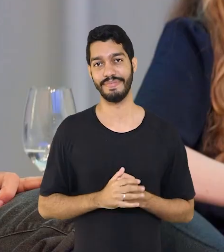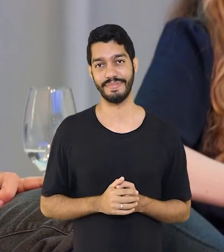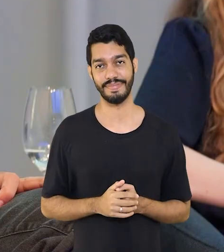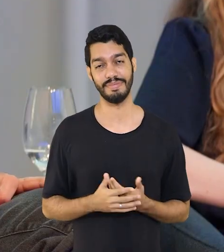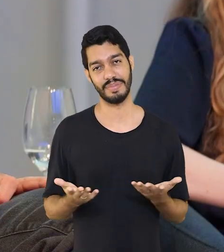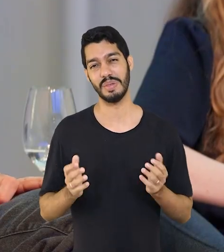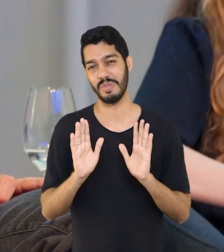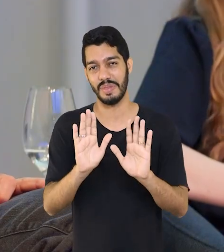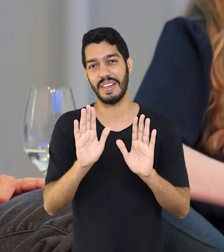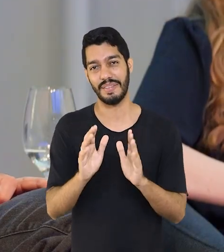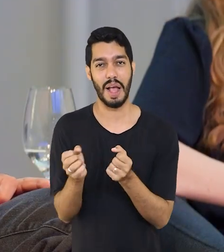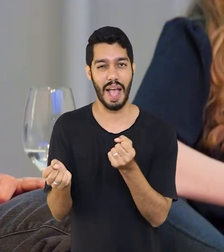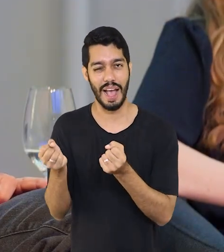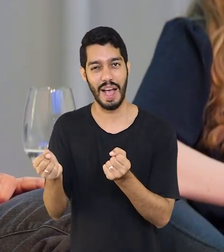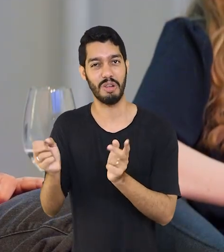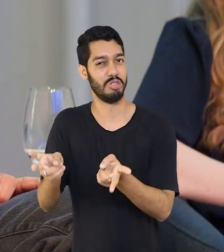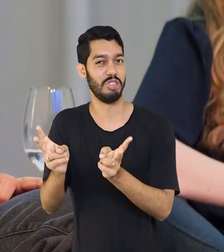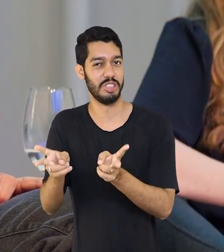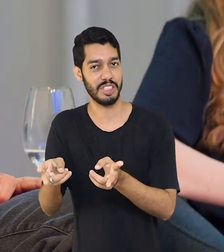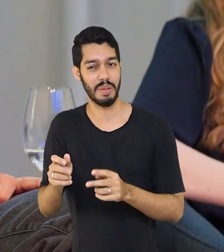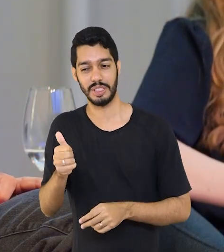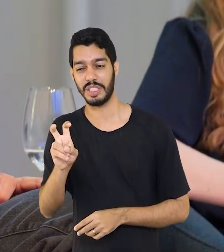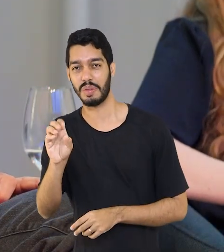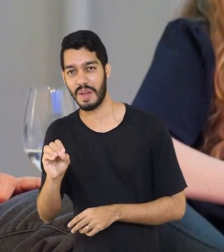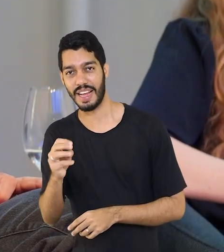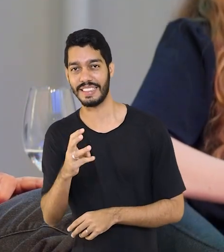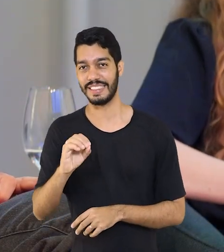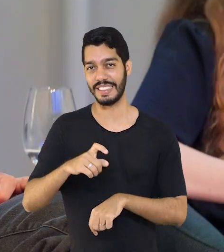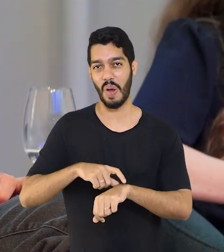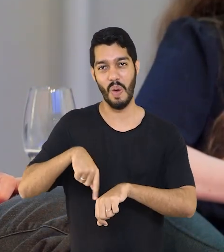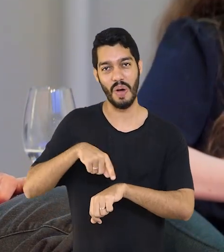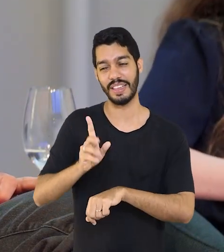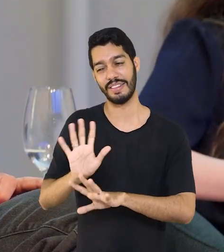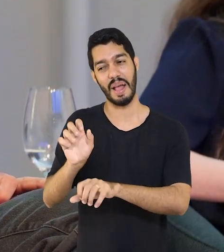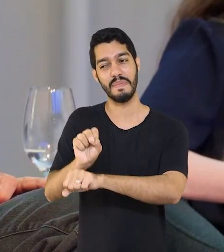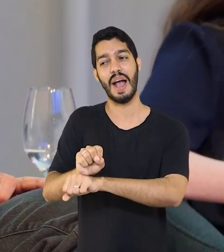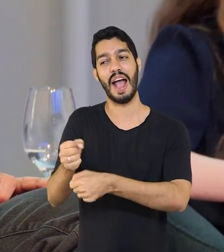isso, e vamos parar esse carro aí, não quero esse carro 150 nem 30.